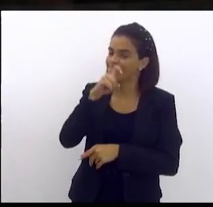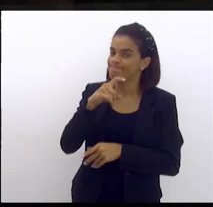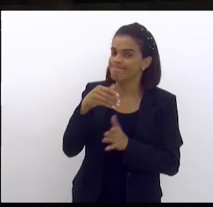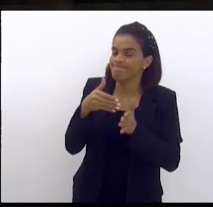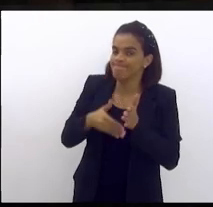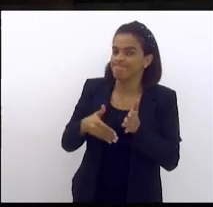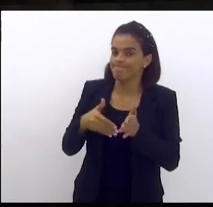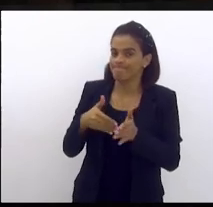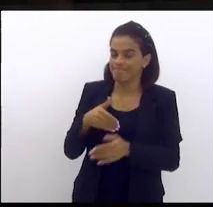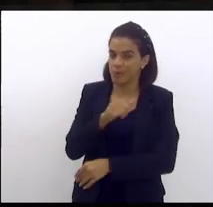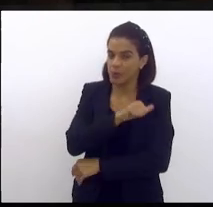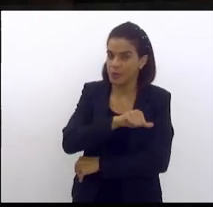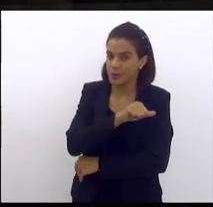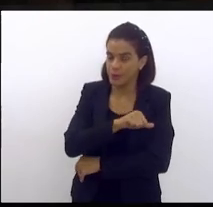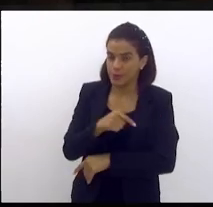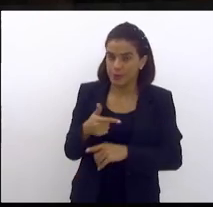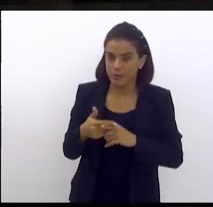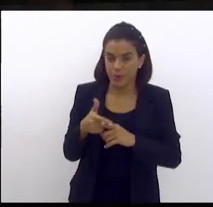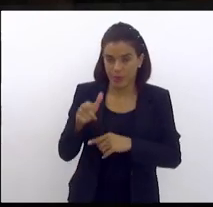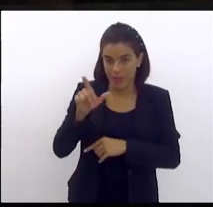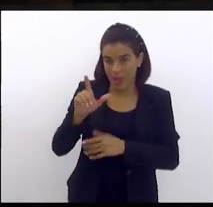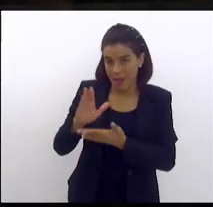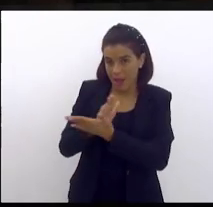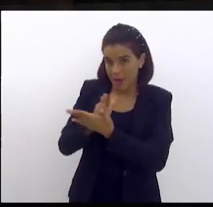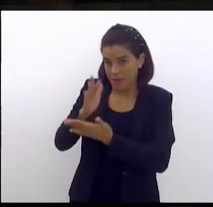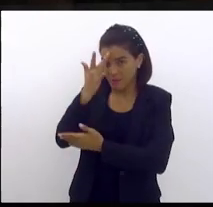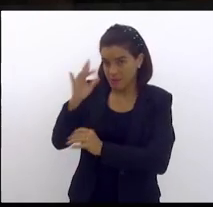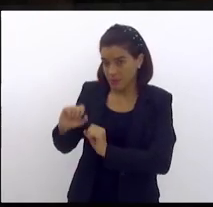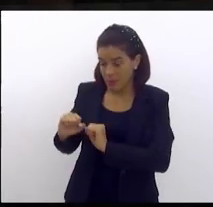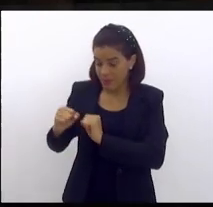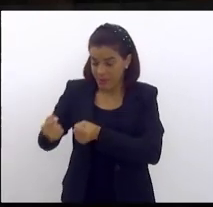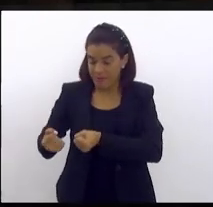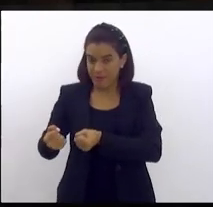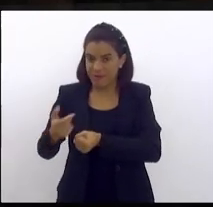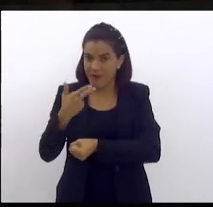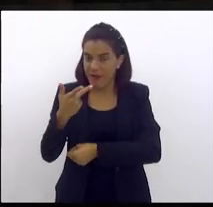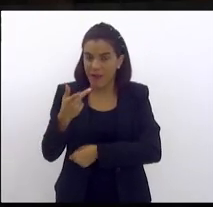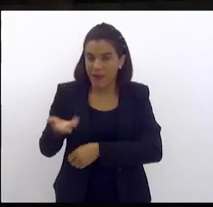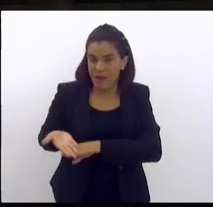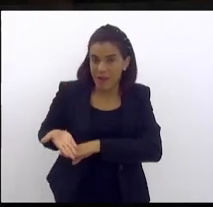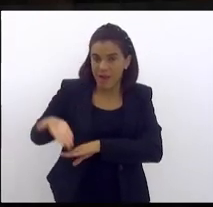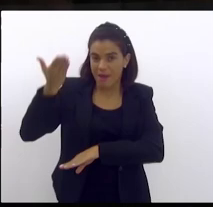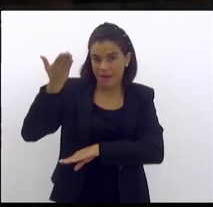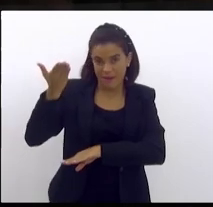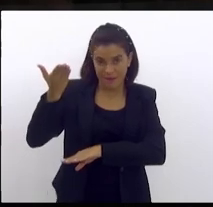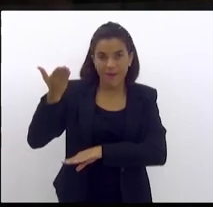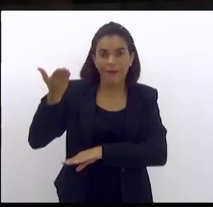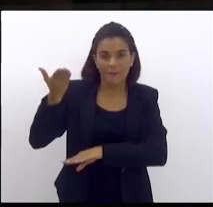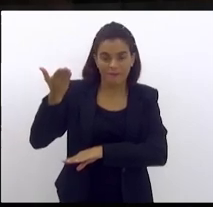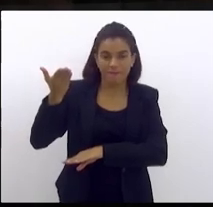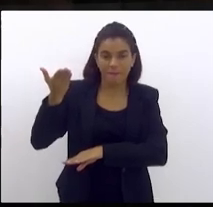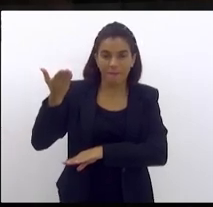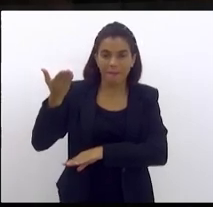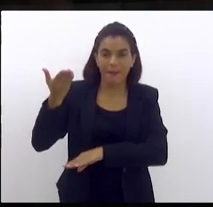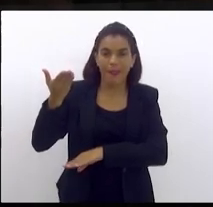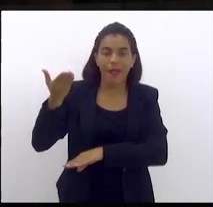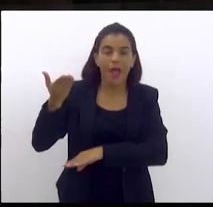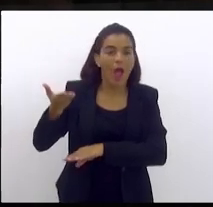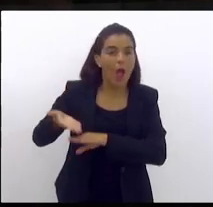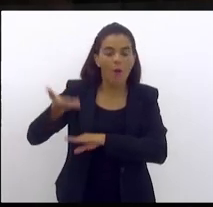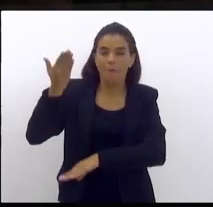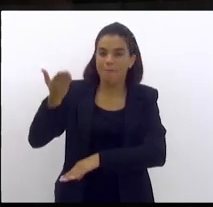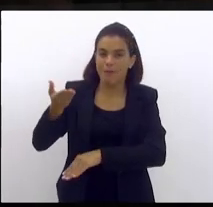Porque se os Defensores de um lado dizem que aumenta o emprego e